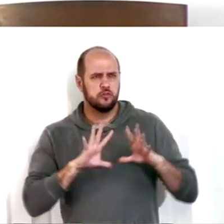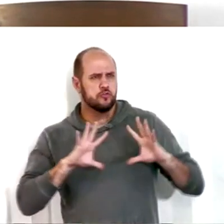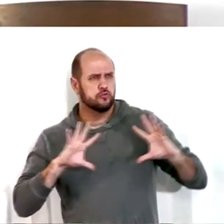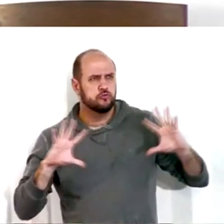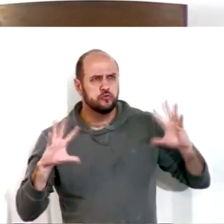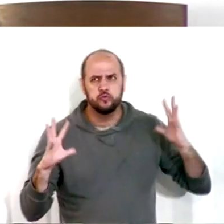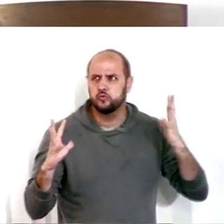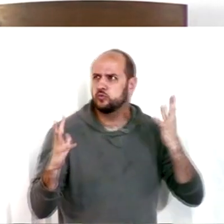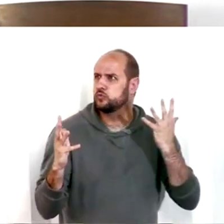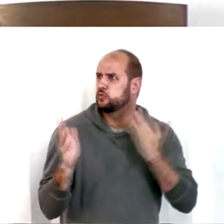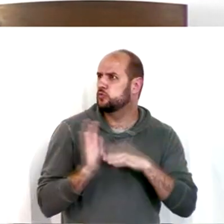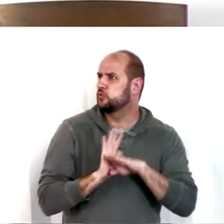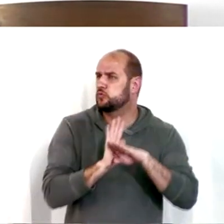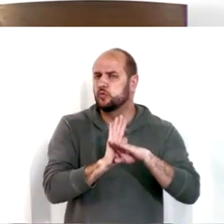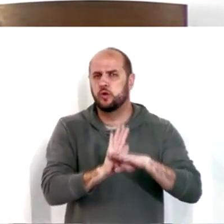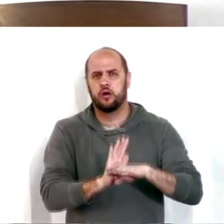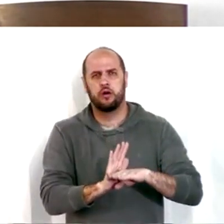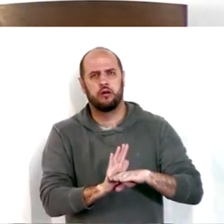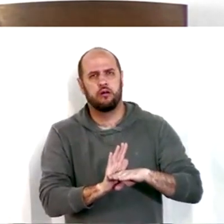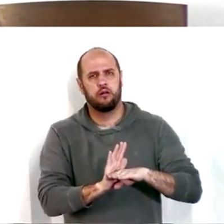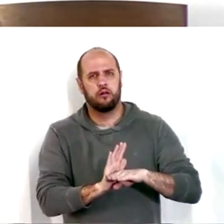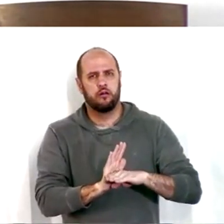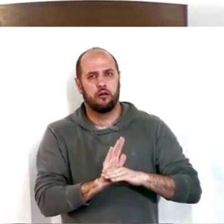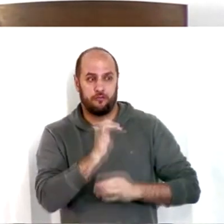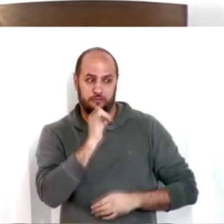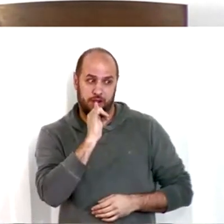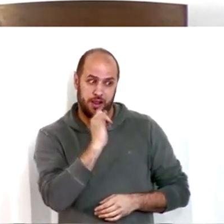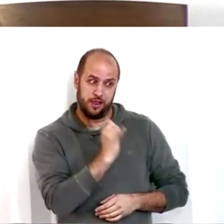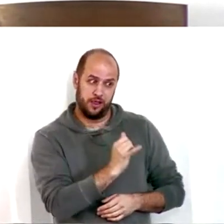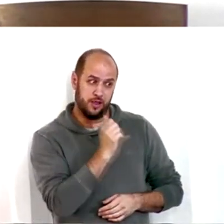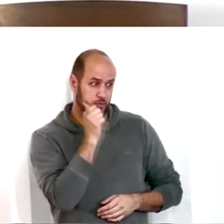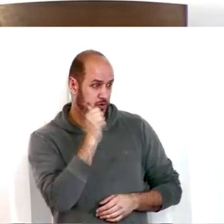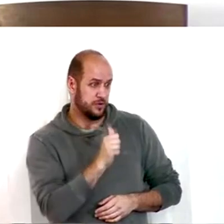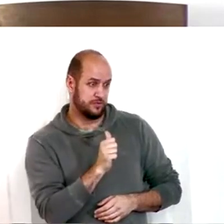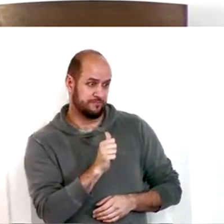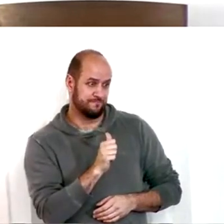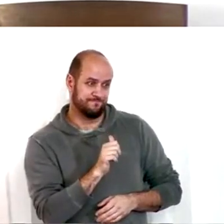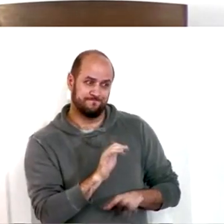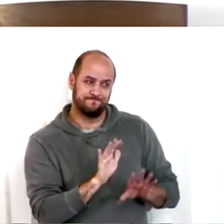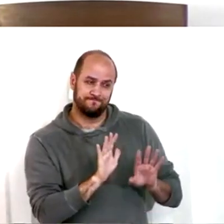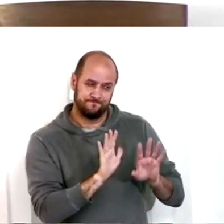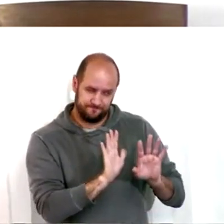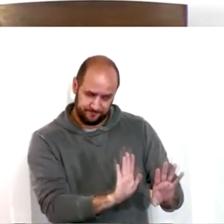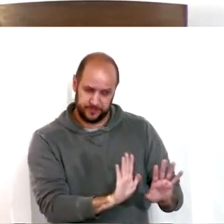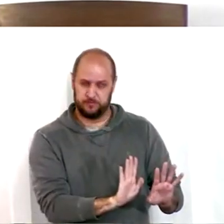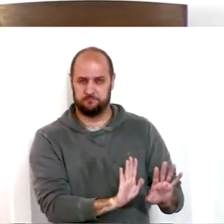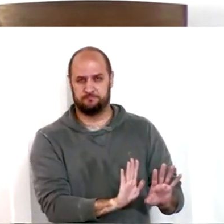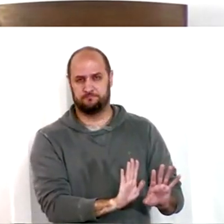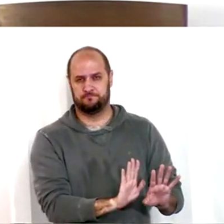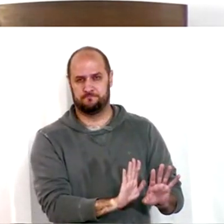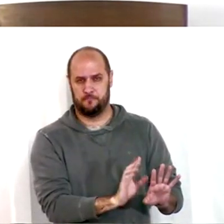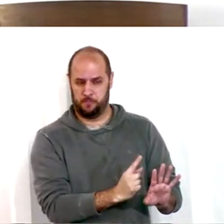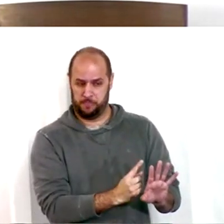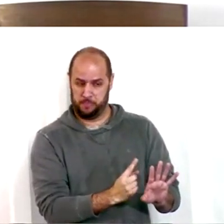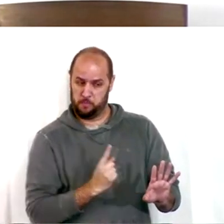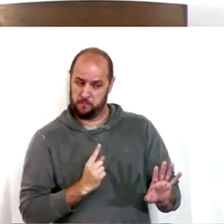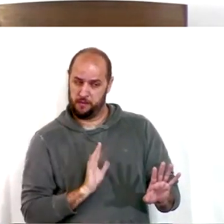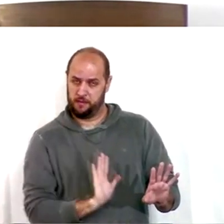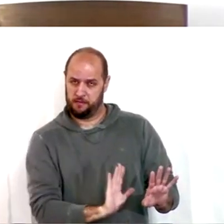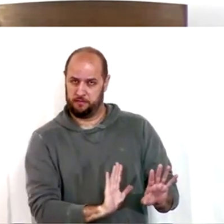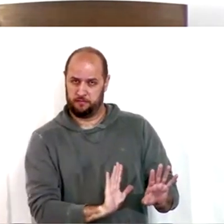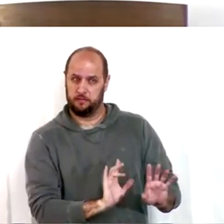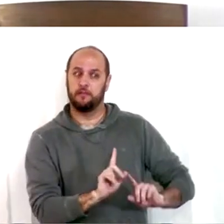cenário favorável, e ele dizer a ela: filha, fique aí,